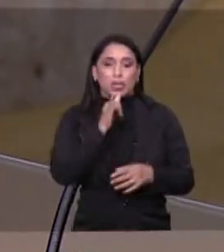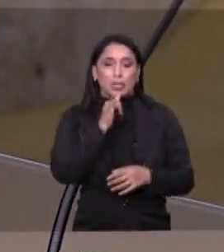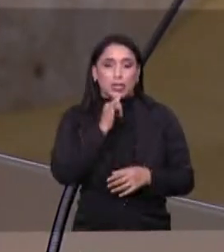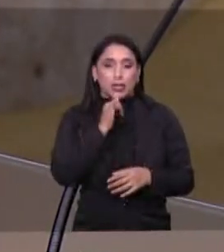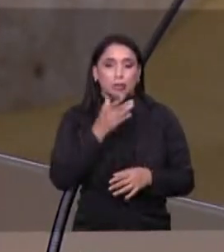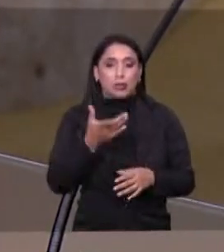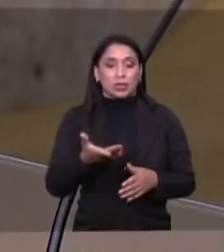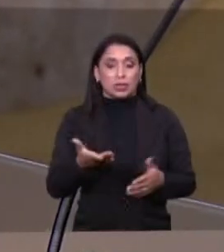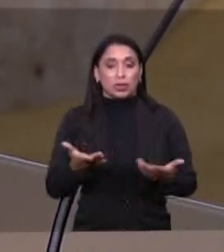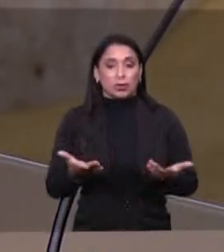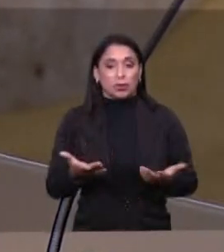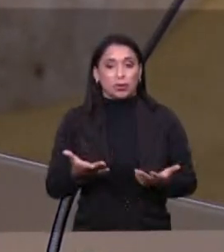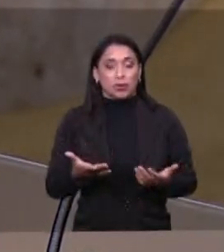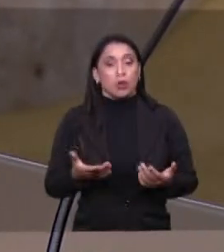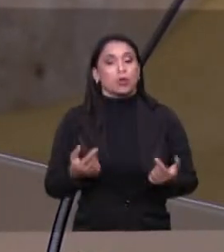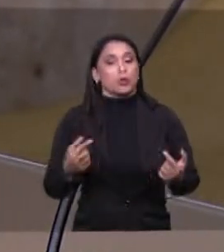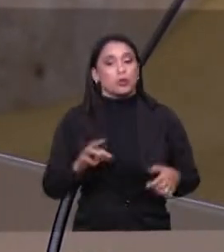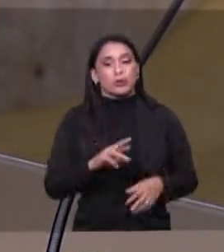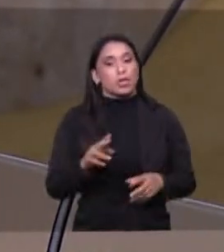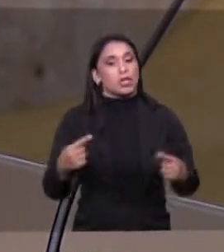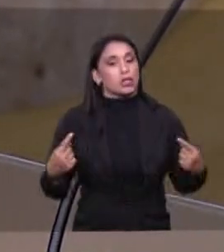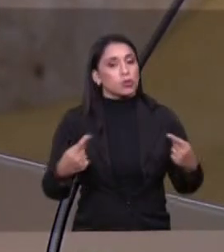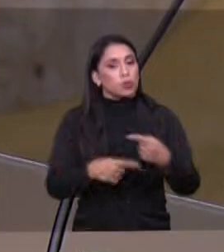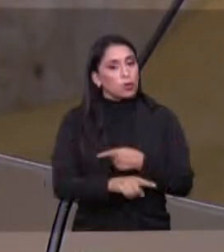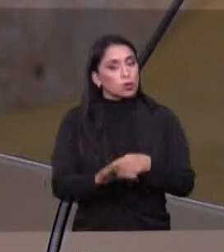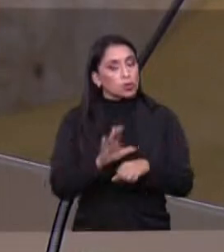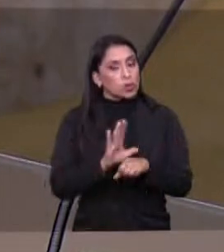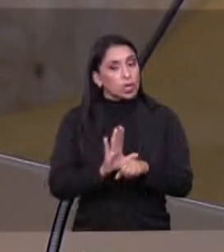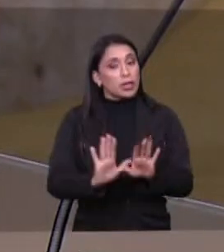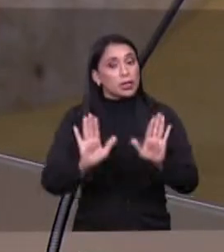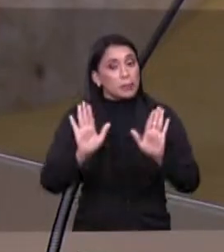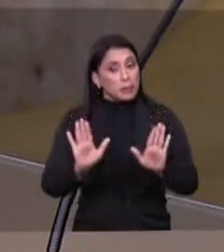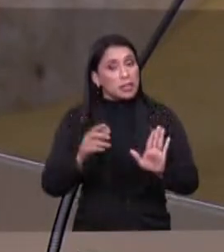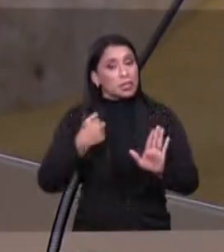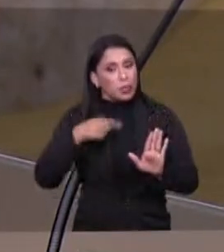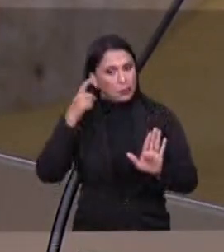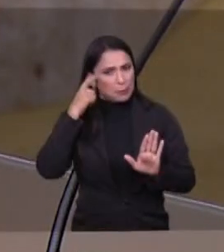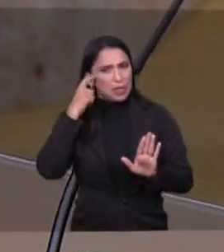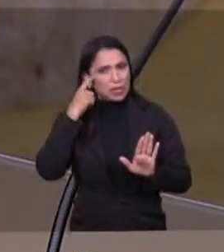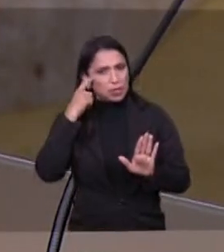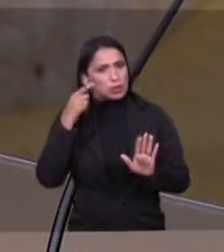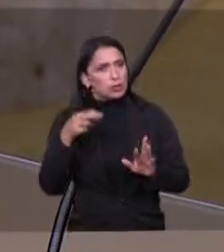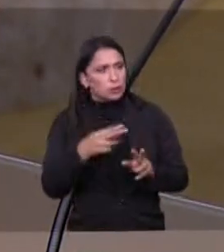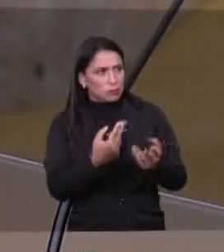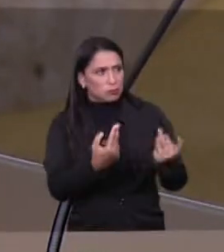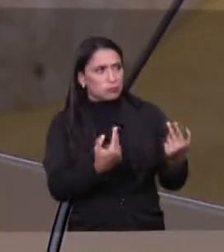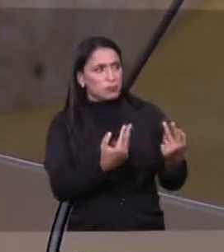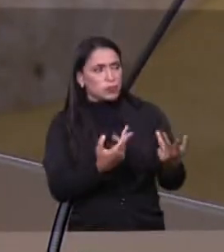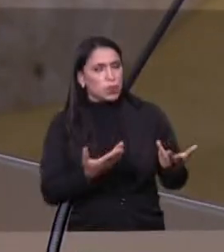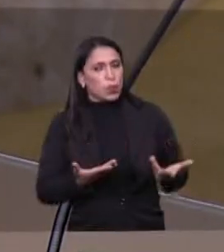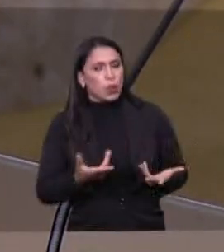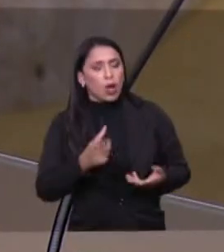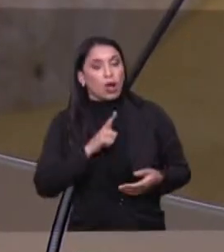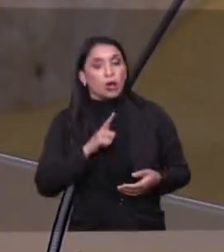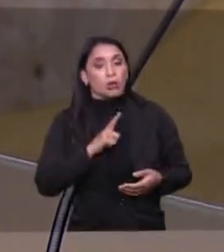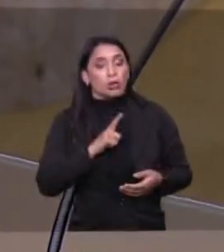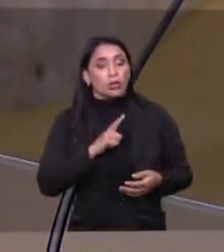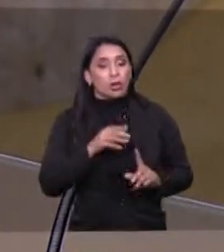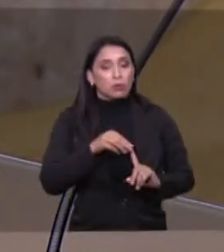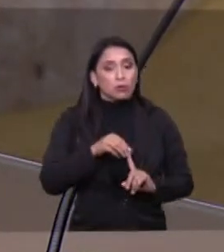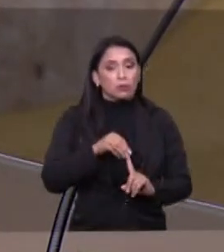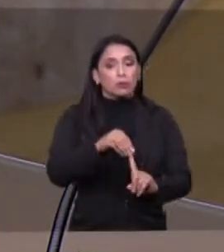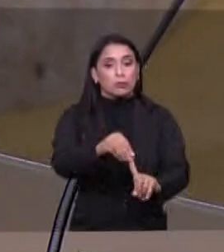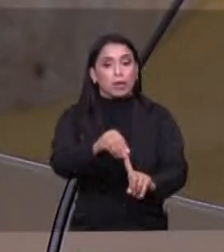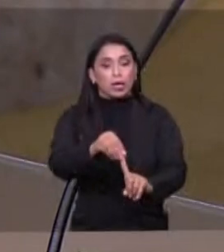Por isso, não há uma inconstitucionalidade, mas é preciso, Vossa Excelência tem razão, deixar claro que designação é